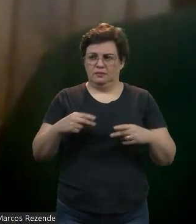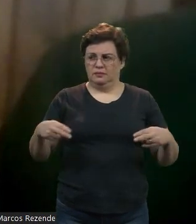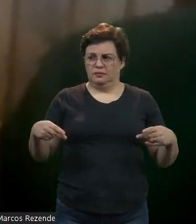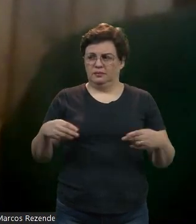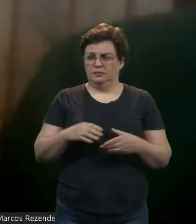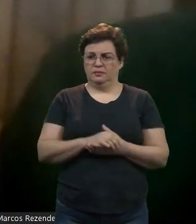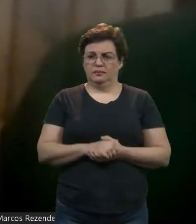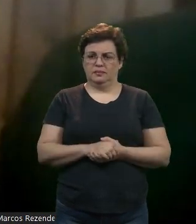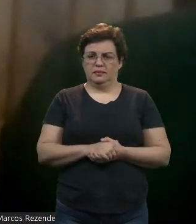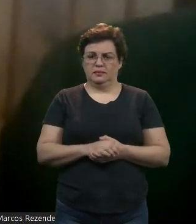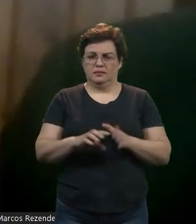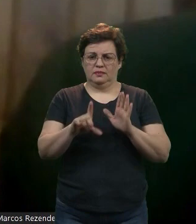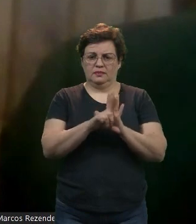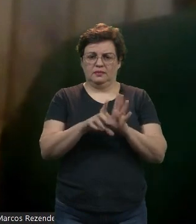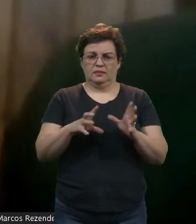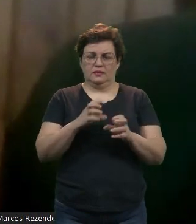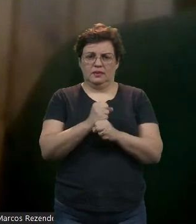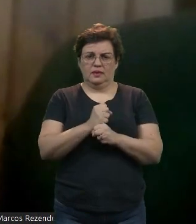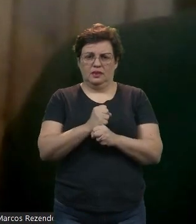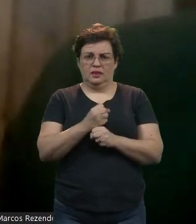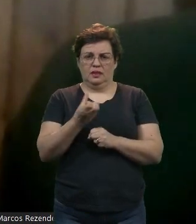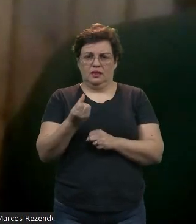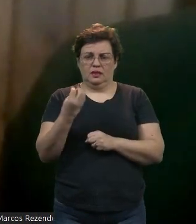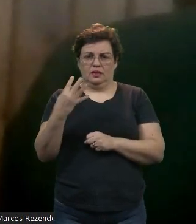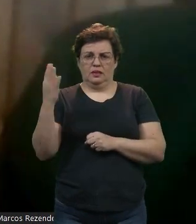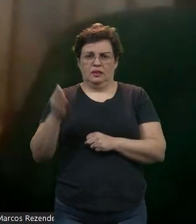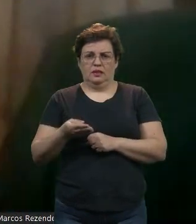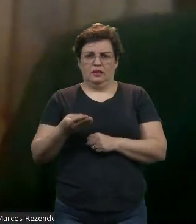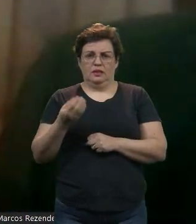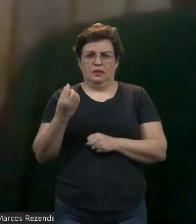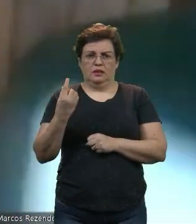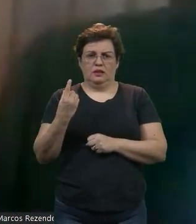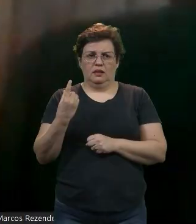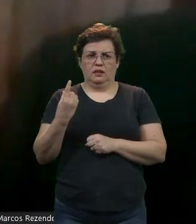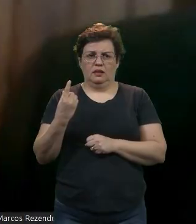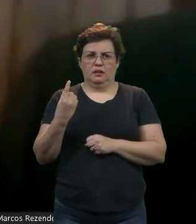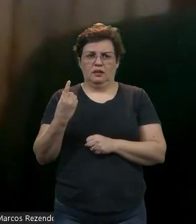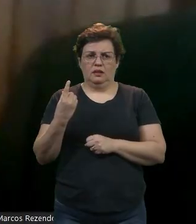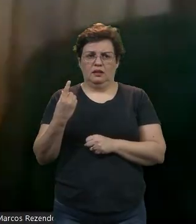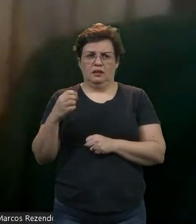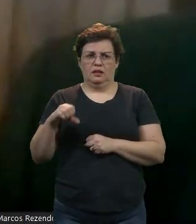Lei Complementar 64 de 1990. Enfim,